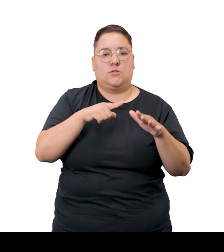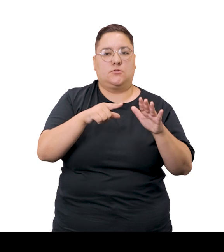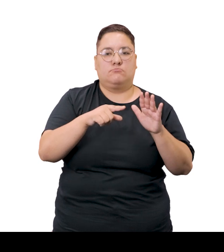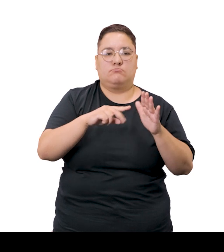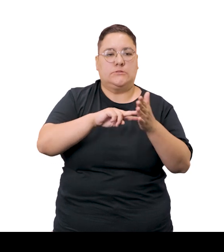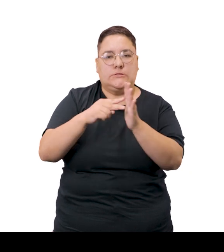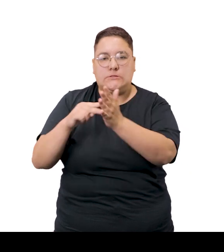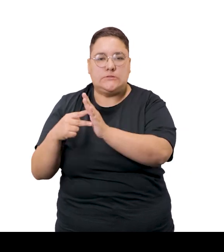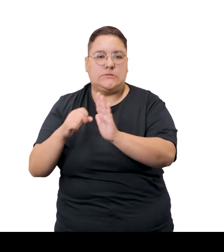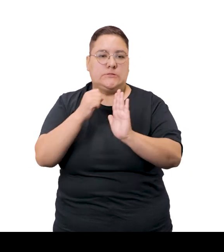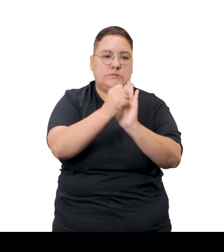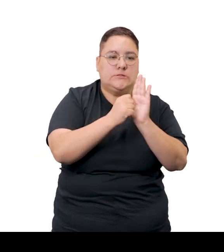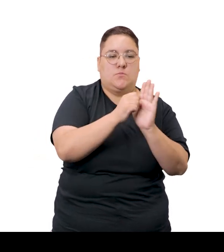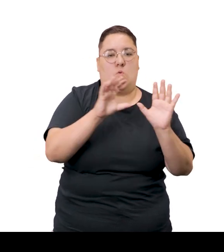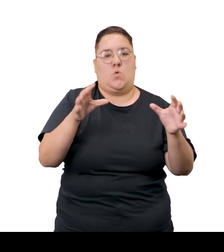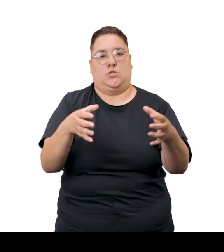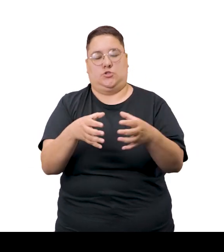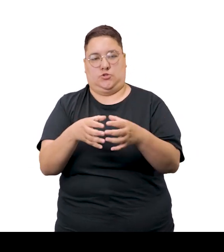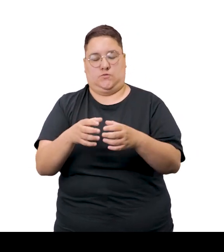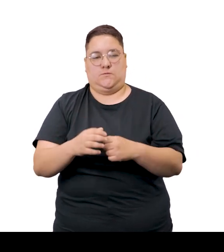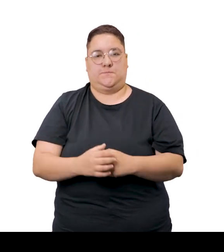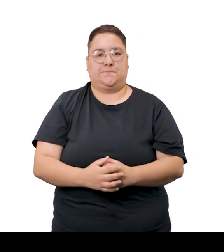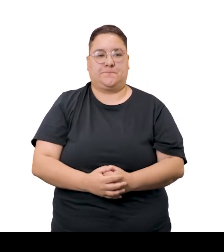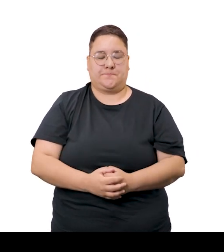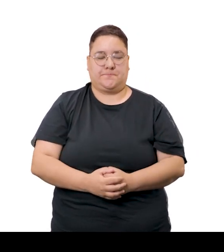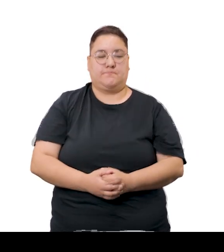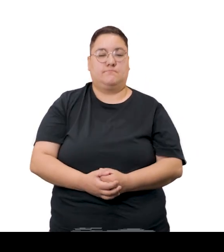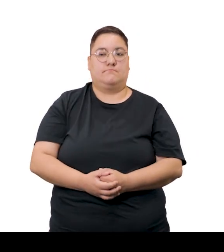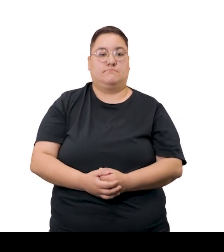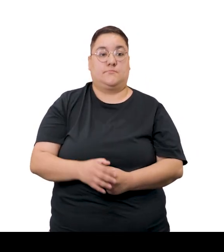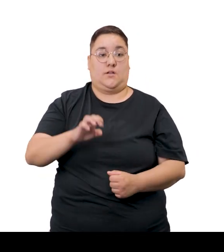em códigos e símbolos coletivos.